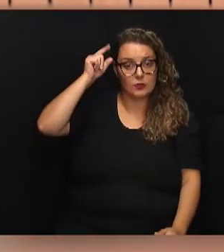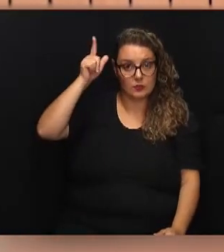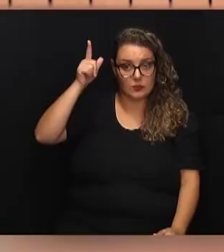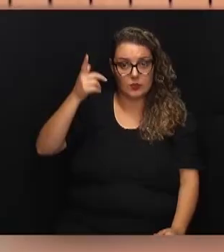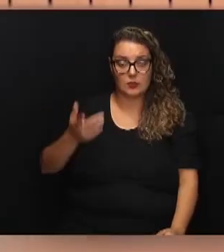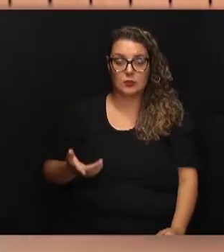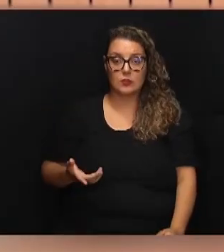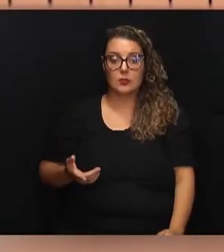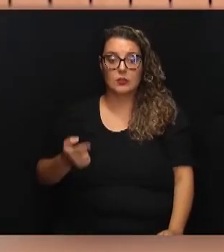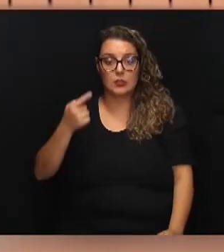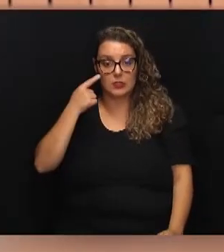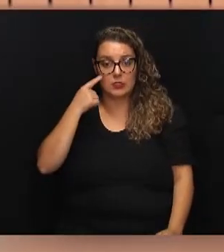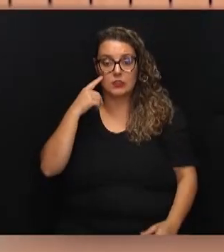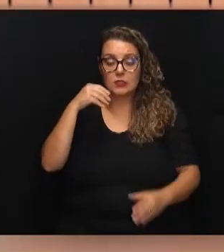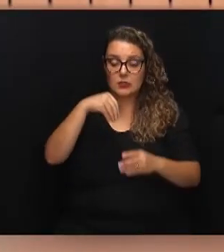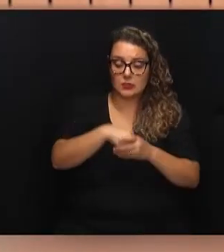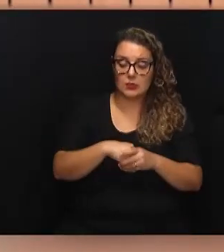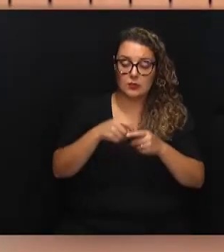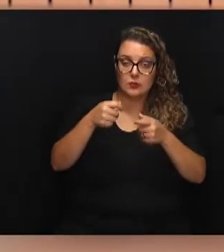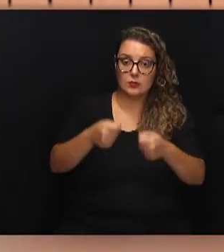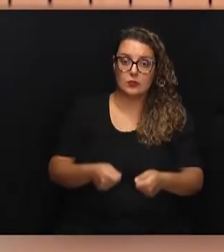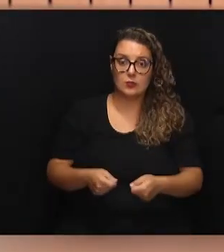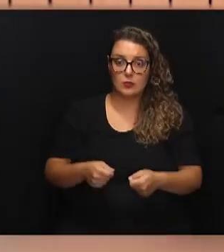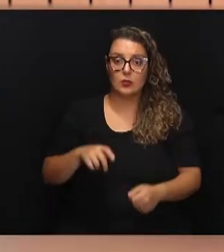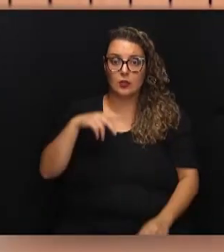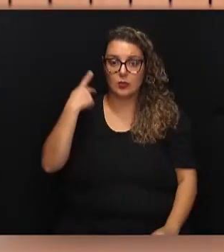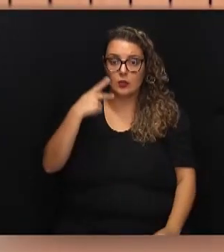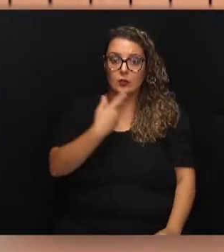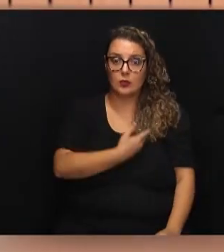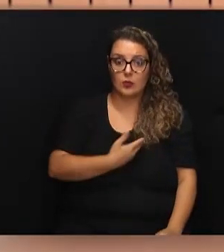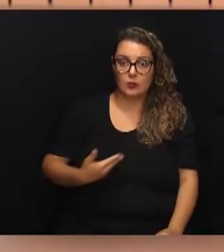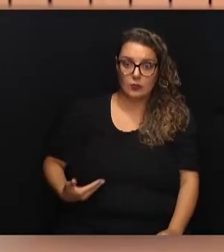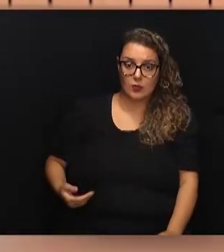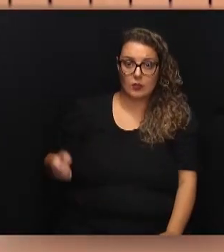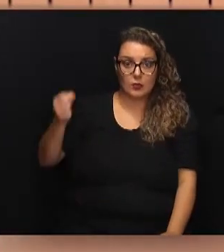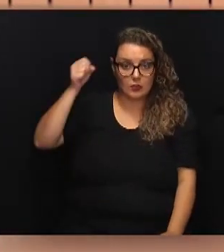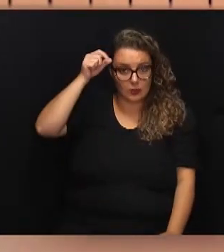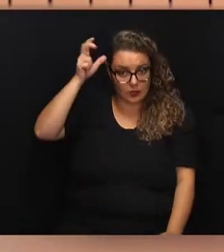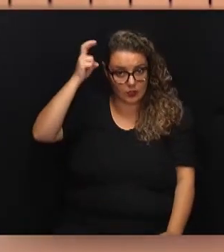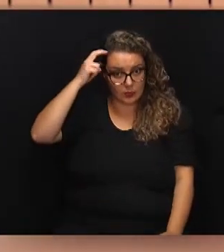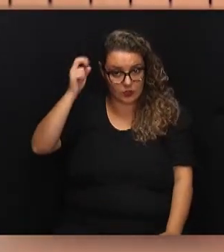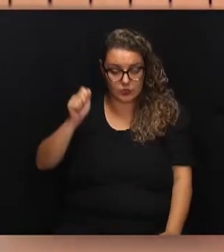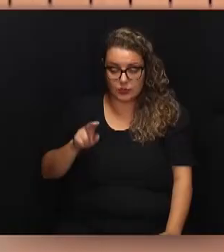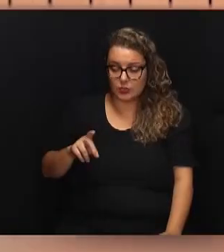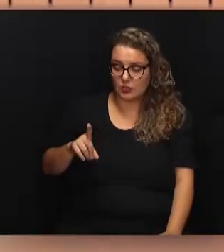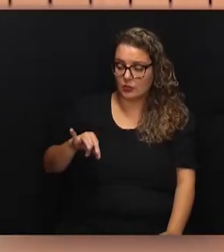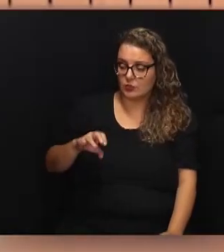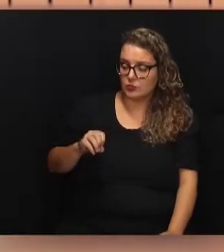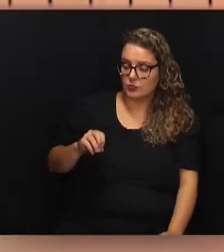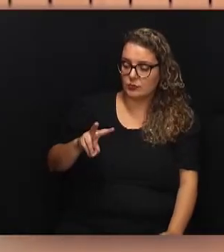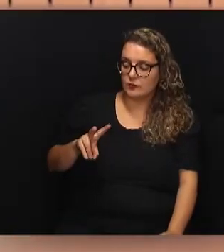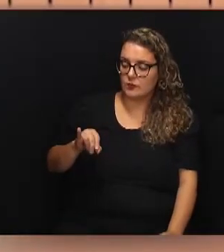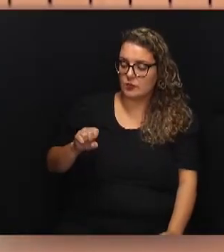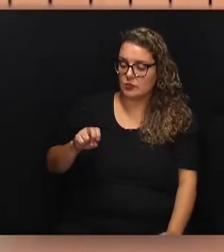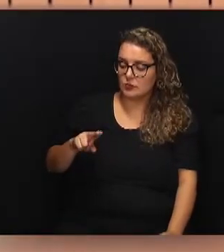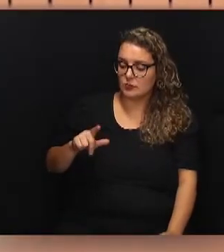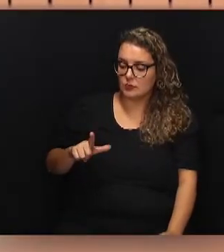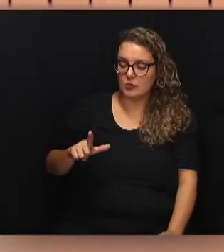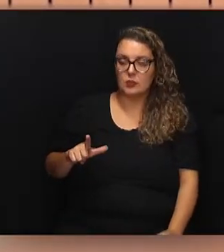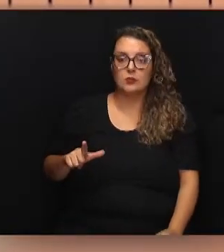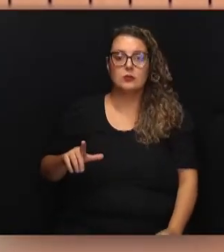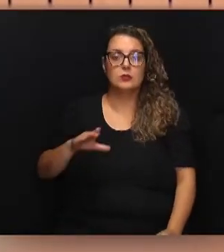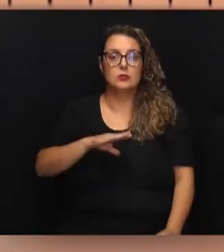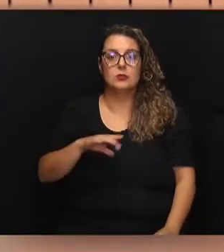ele prevê a consolidação de uma política cultural de audiovisual na cidade. Então, esse trabalho